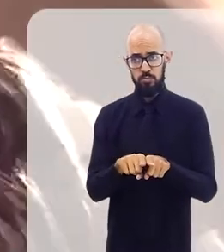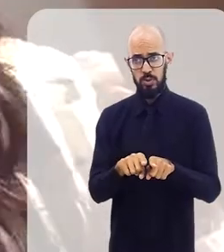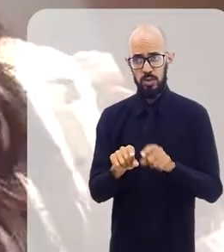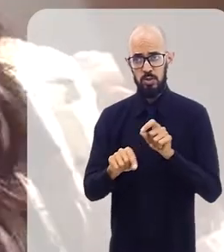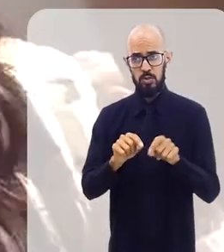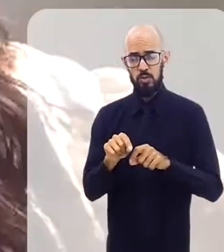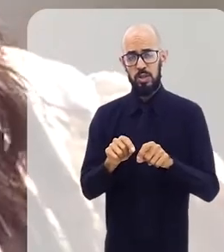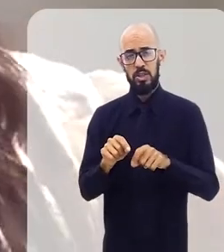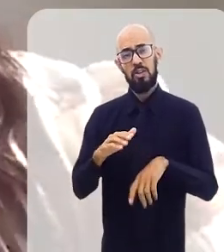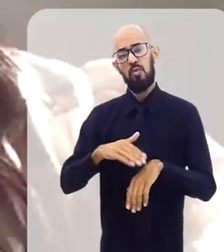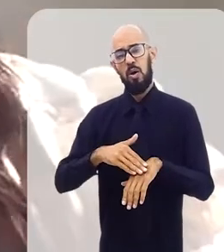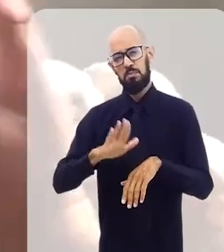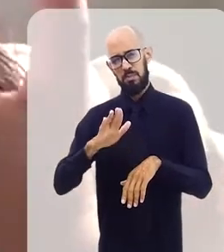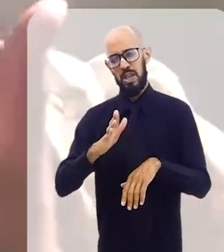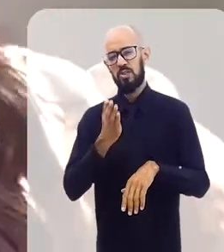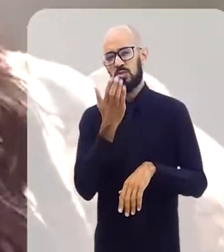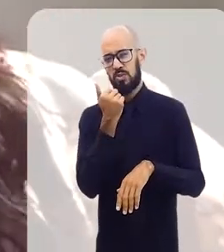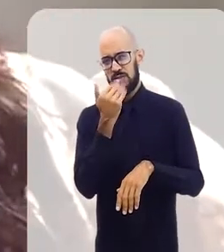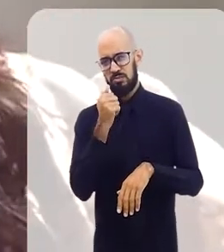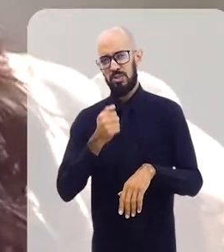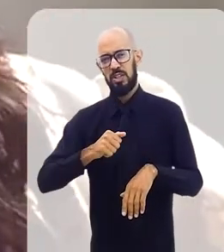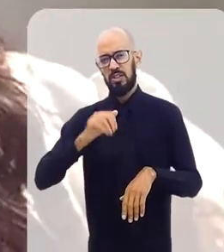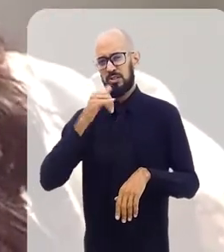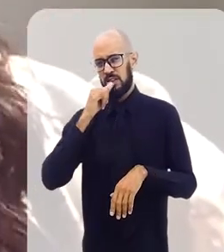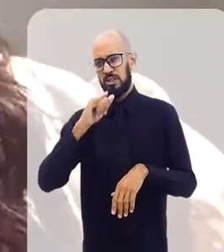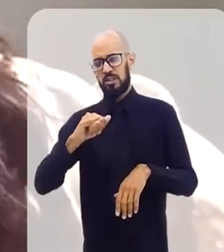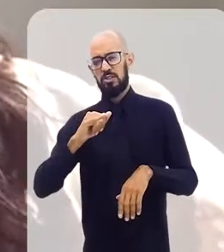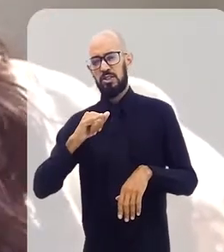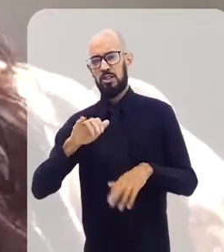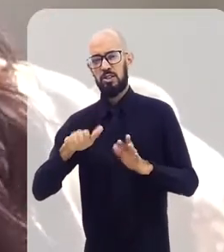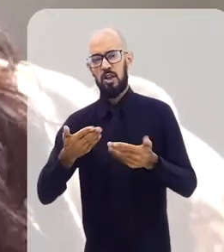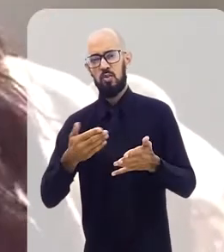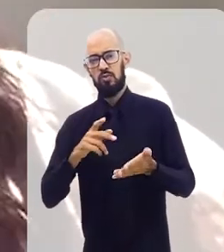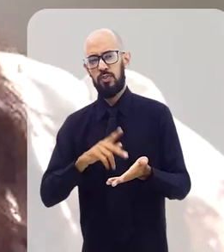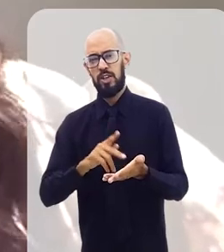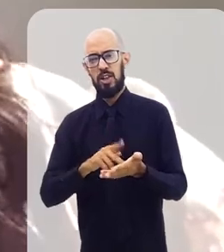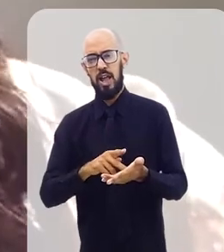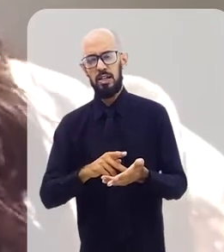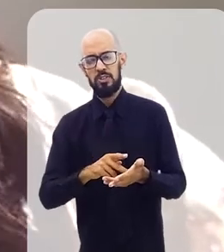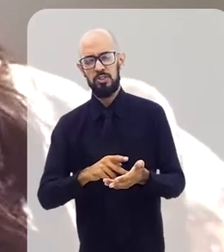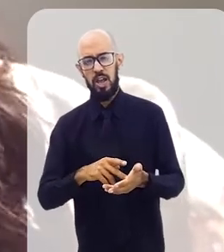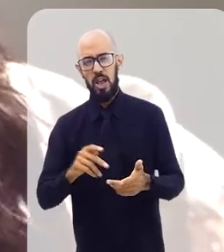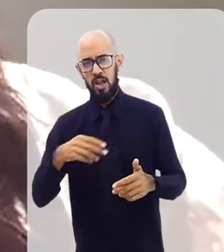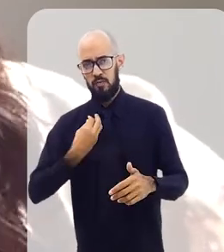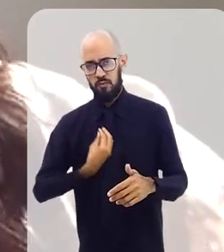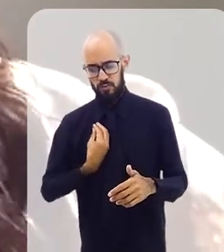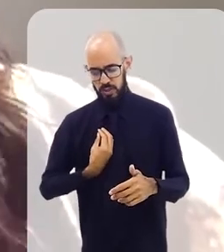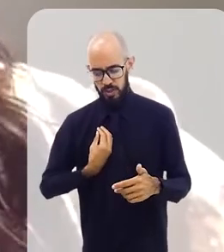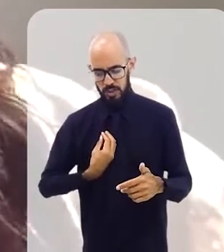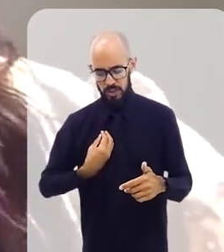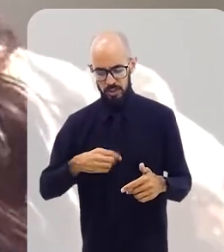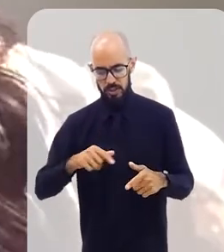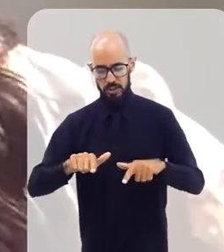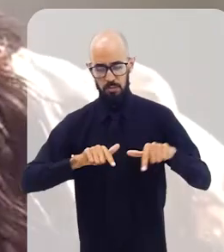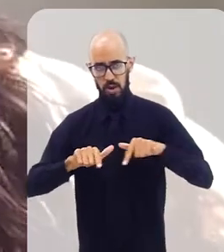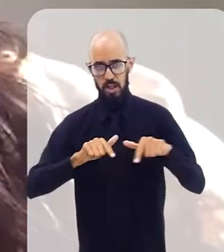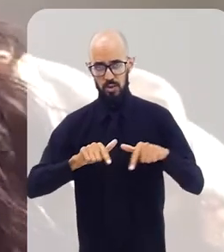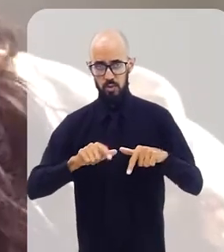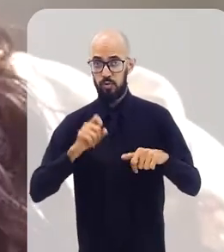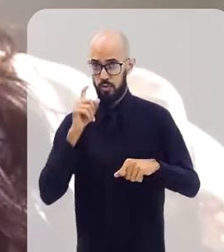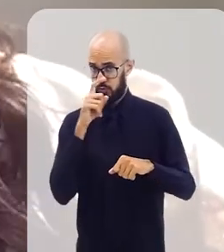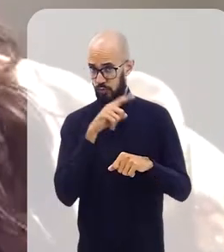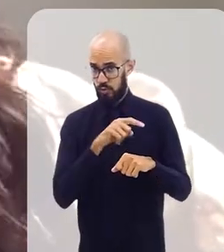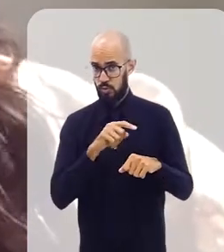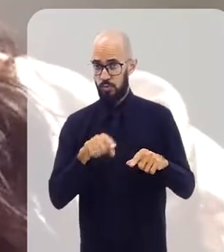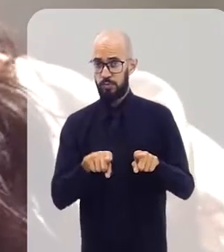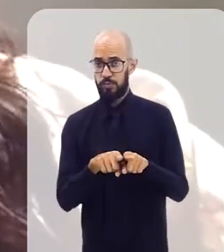questão, né, do aumento do preço dos alimentos, da energia, então realmente ficou mais apertada a vida desse trabalhador. E